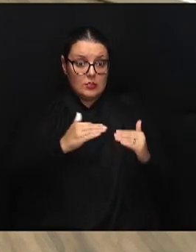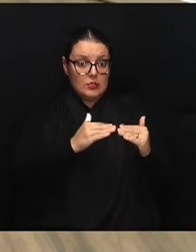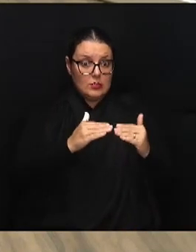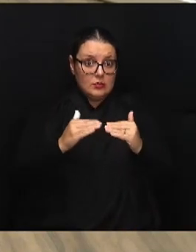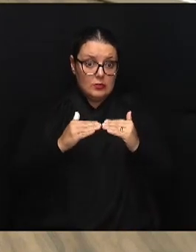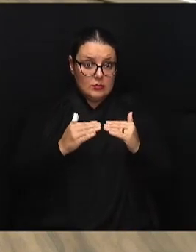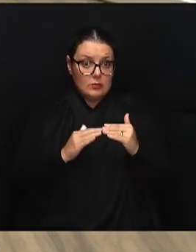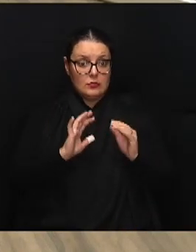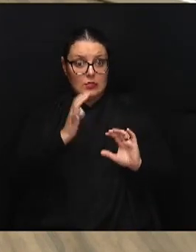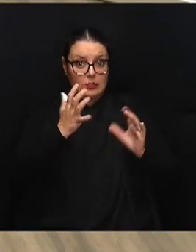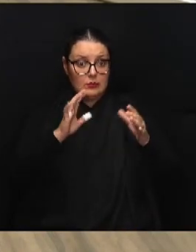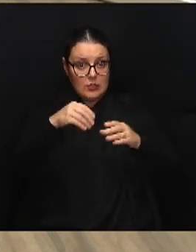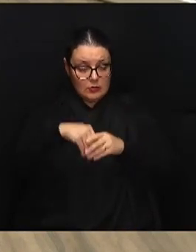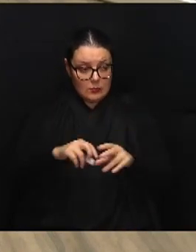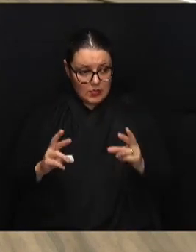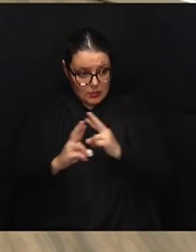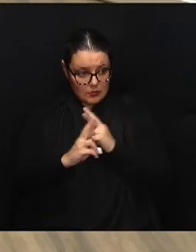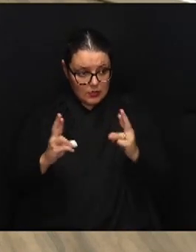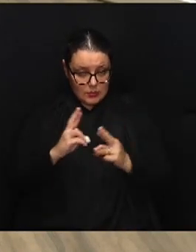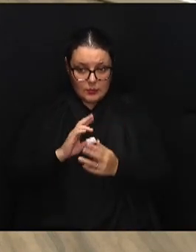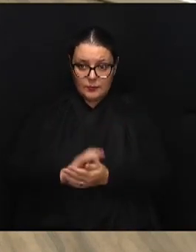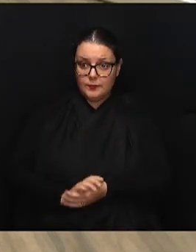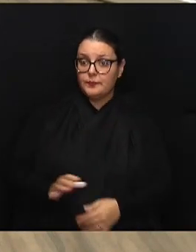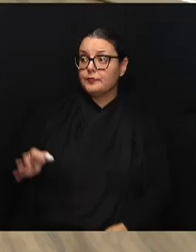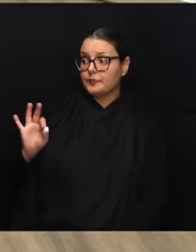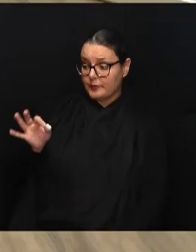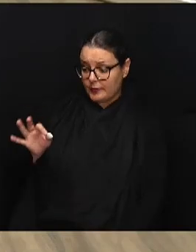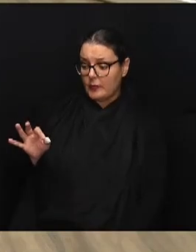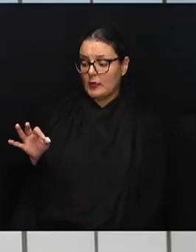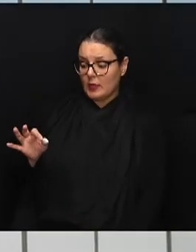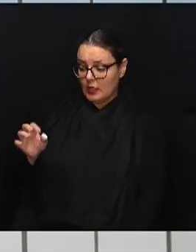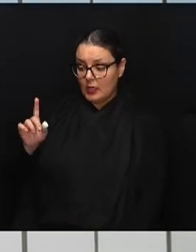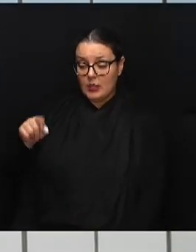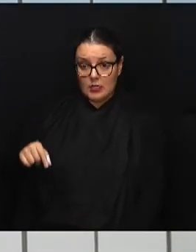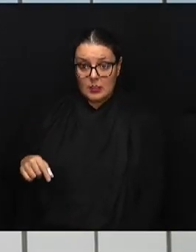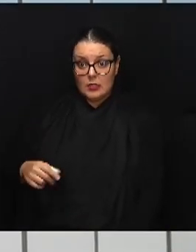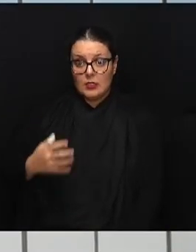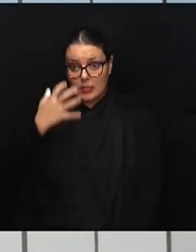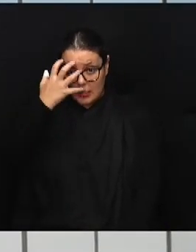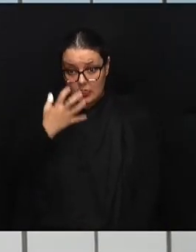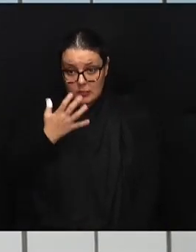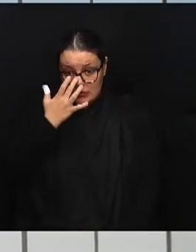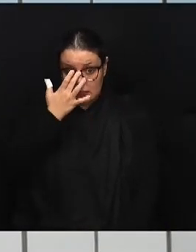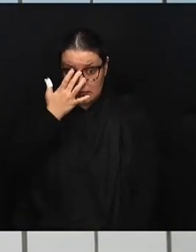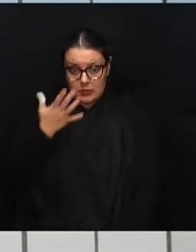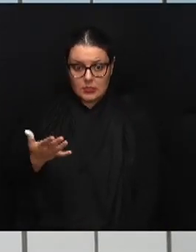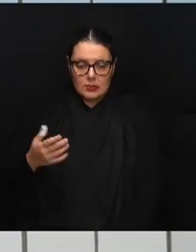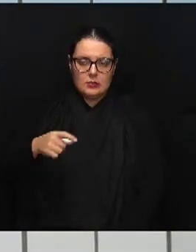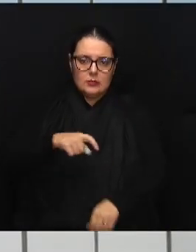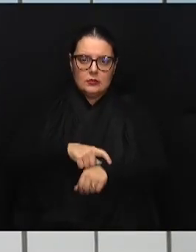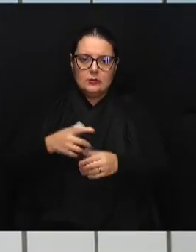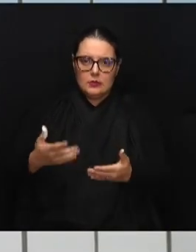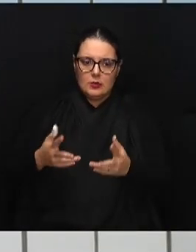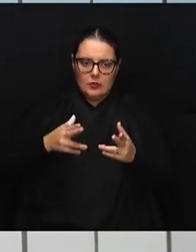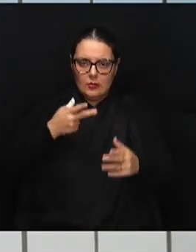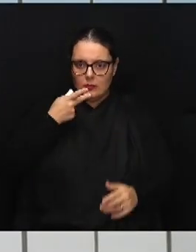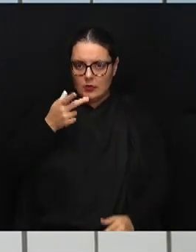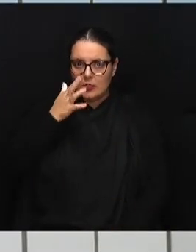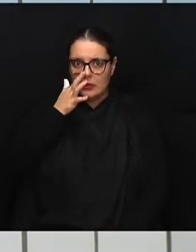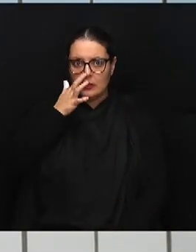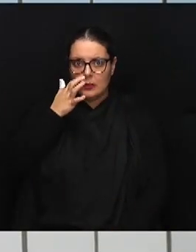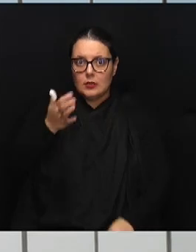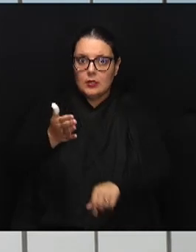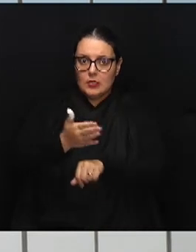têm acontecido entre as relações. Exatamente, que é levar a sério, né, essa situação. Como eu falei antes,